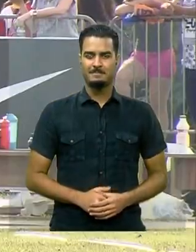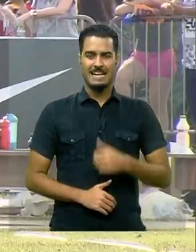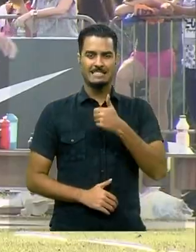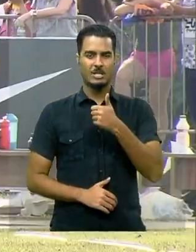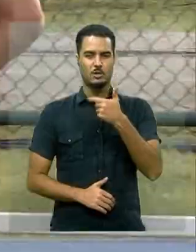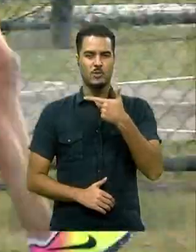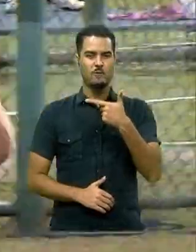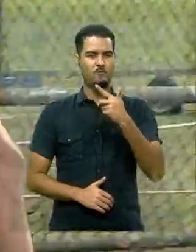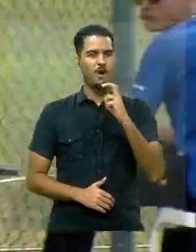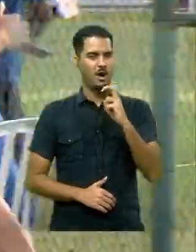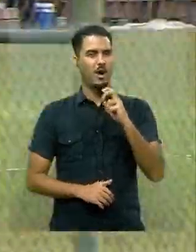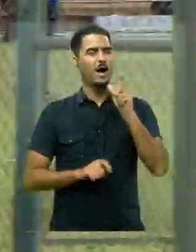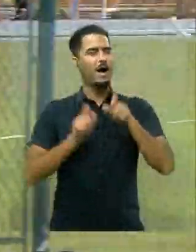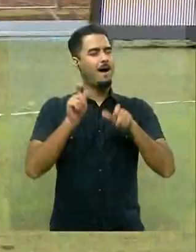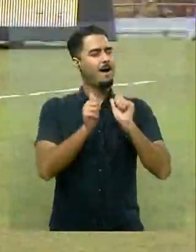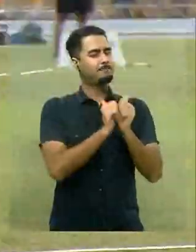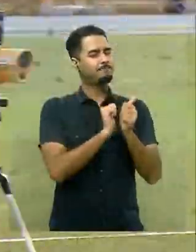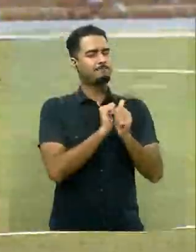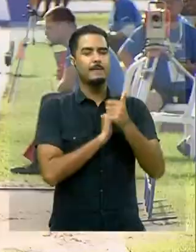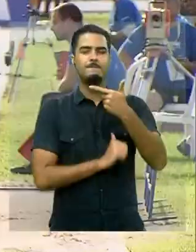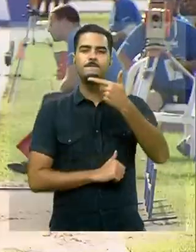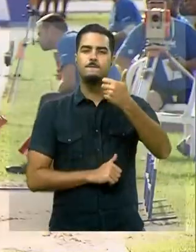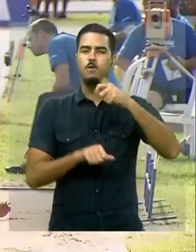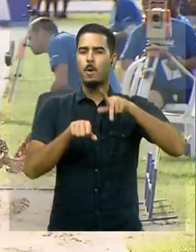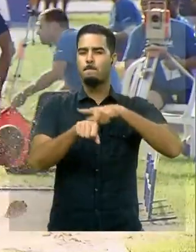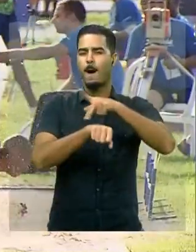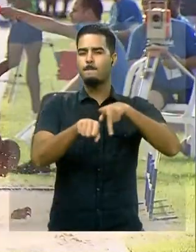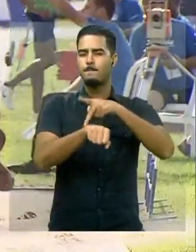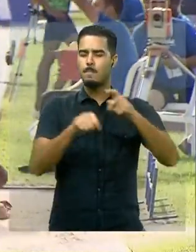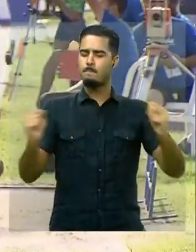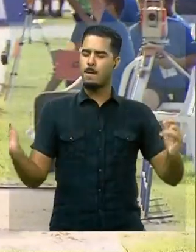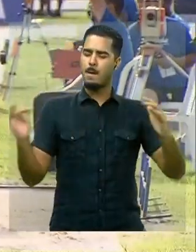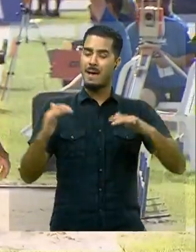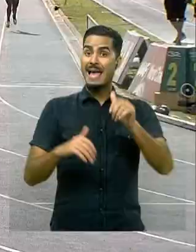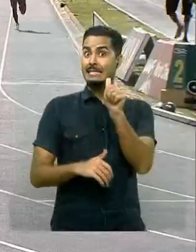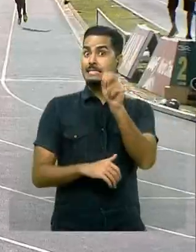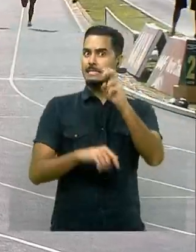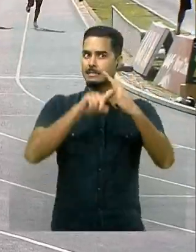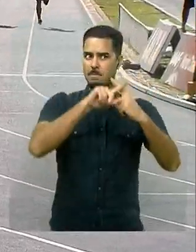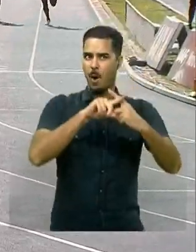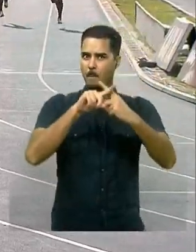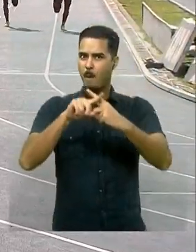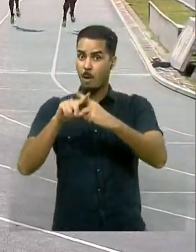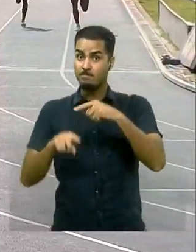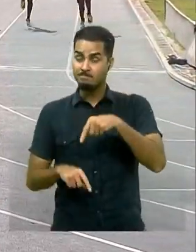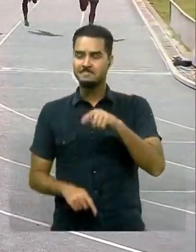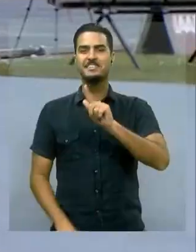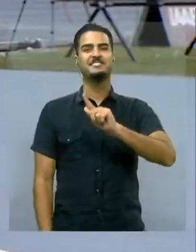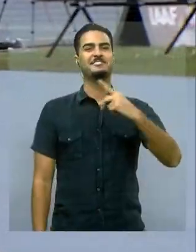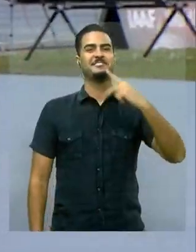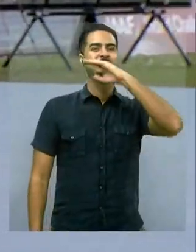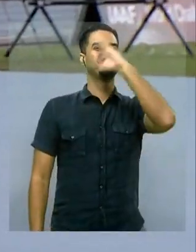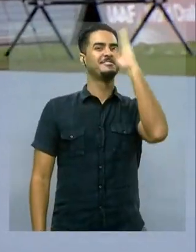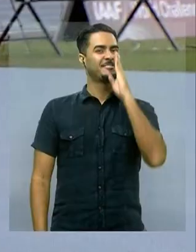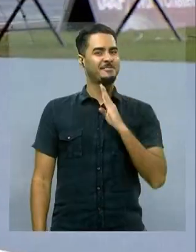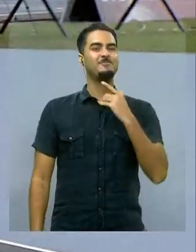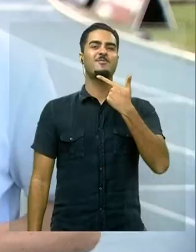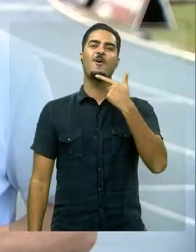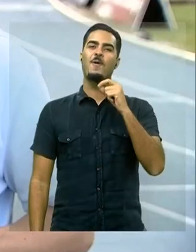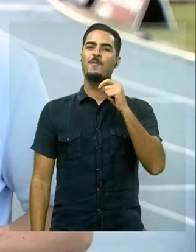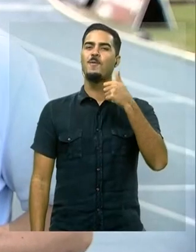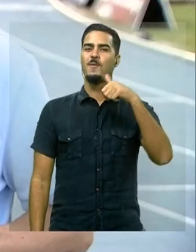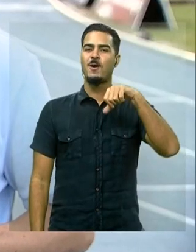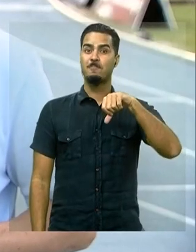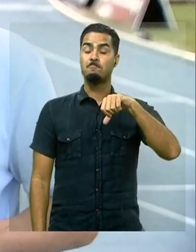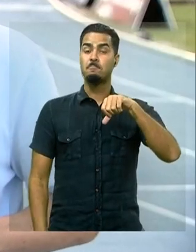125 atletas de 21 países disputando 15 provas. Esse foi o GP Brasil 2019.